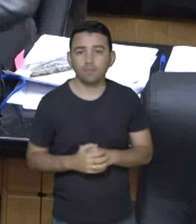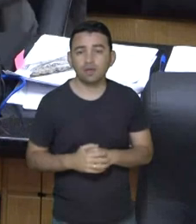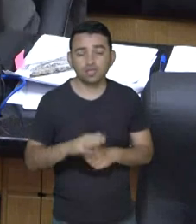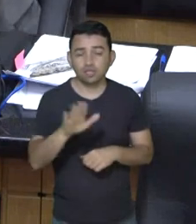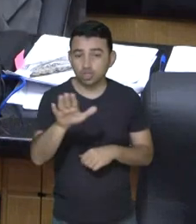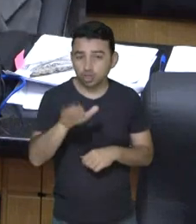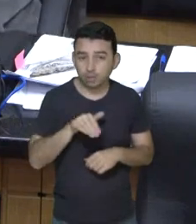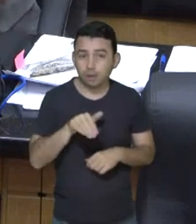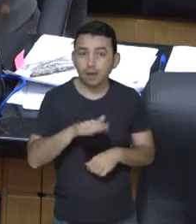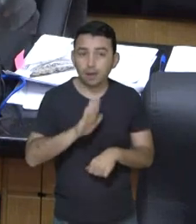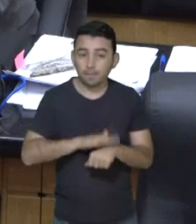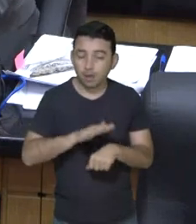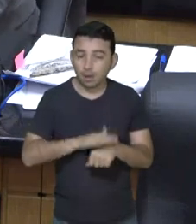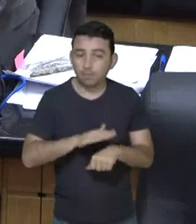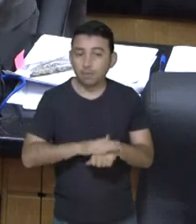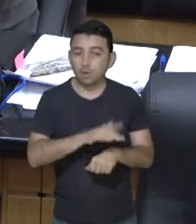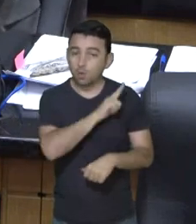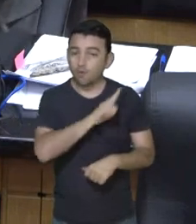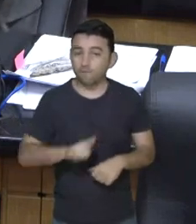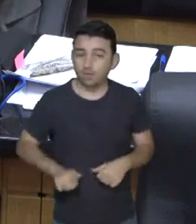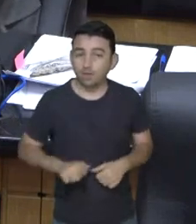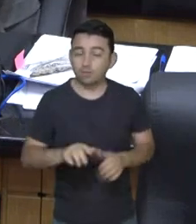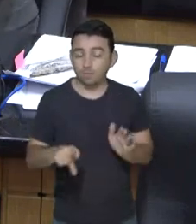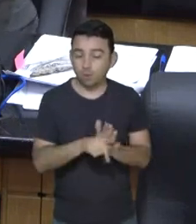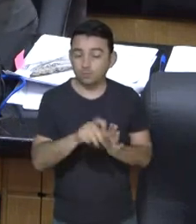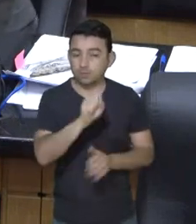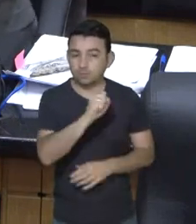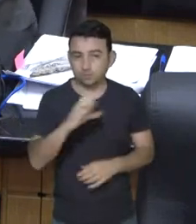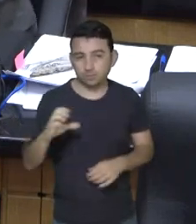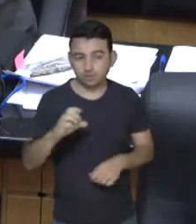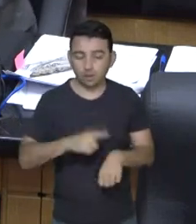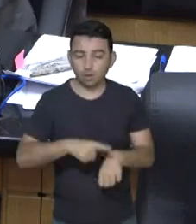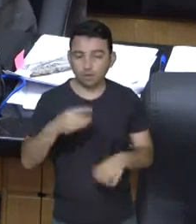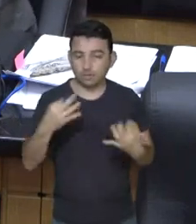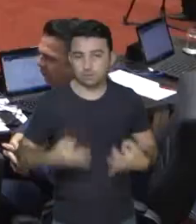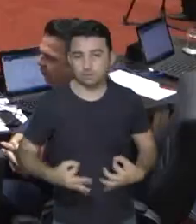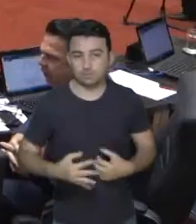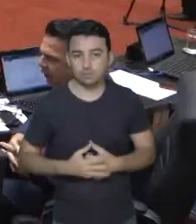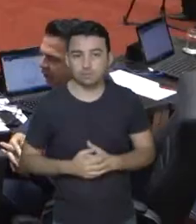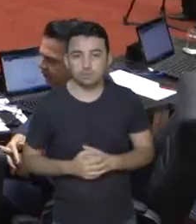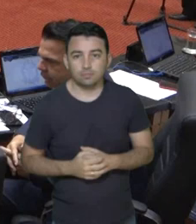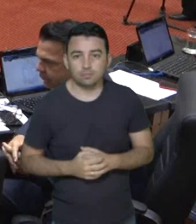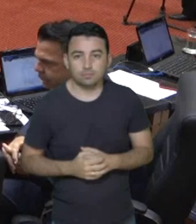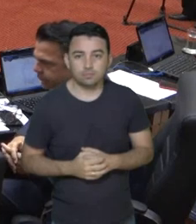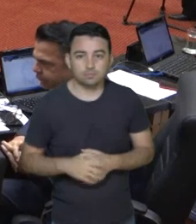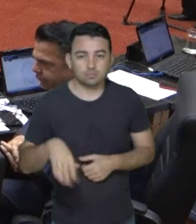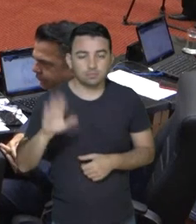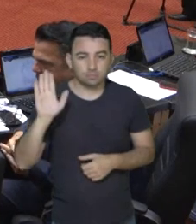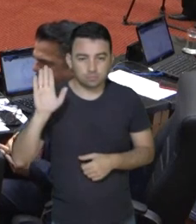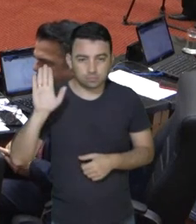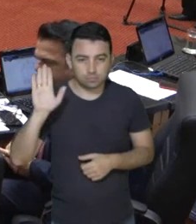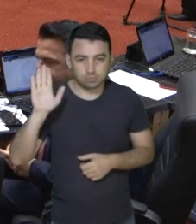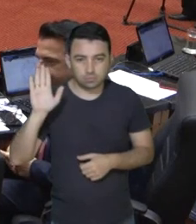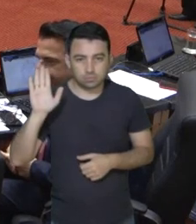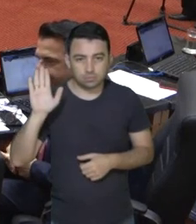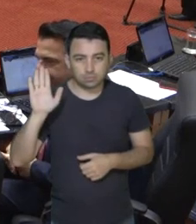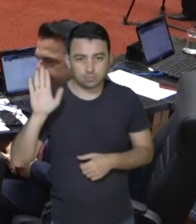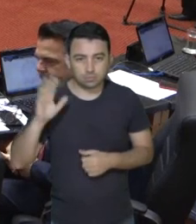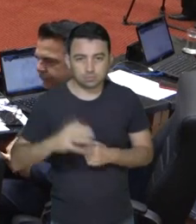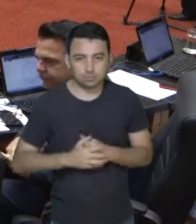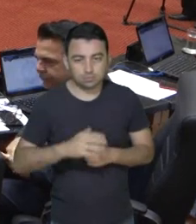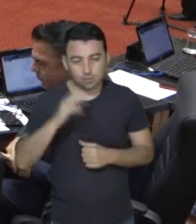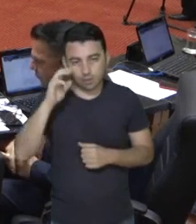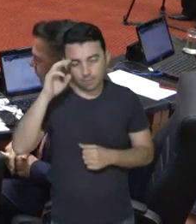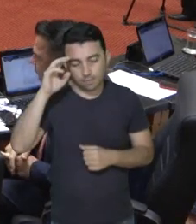seja feita pelo governador de Santa Catarina quando entender necessário. Obrigado. Senhor presidente, pela ordem, senhor presidente. Ainda para discutir o deputado Marcos